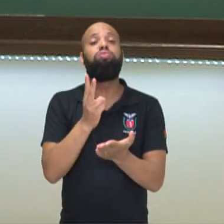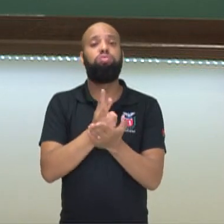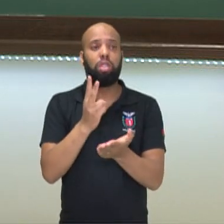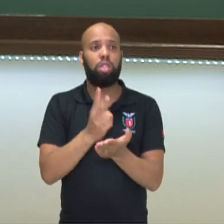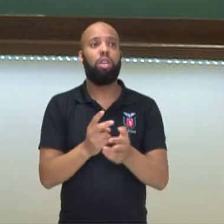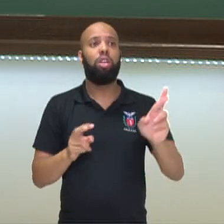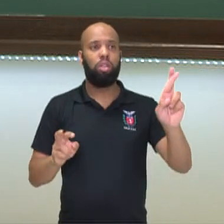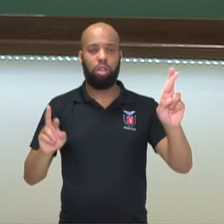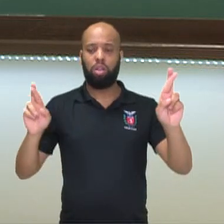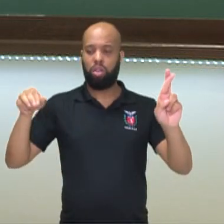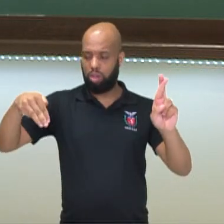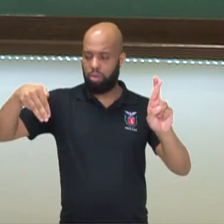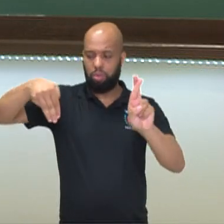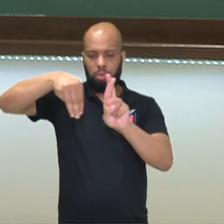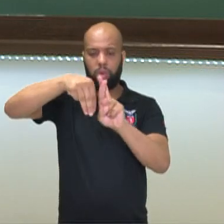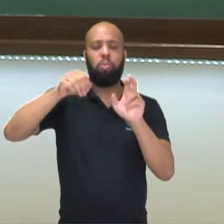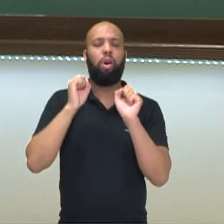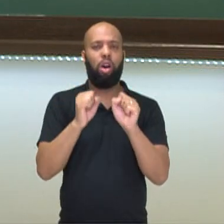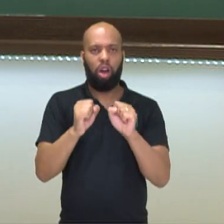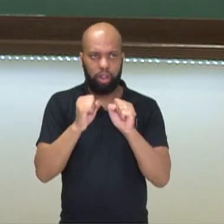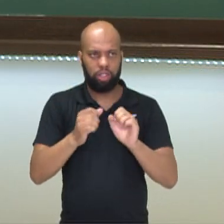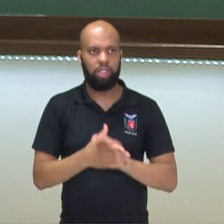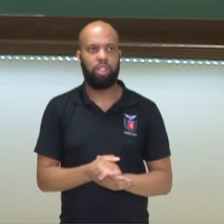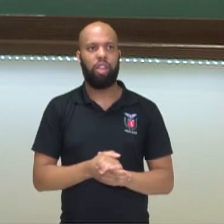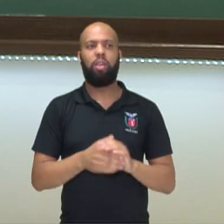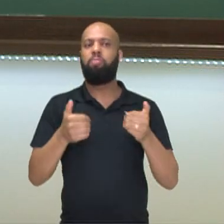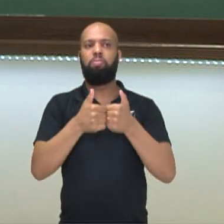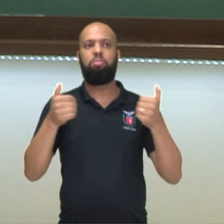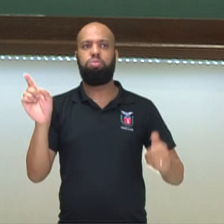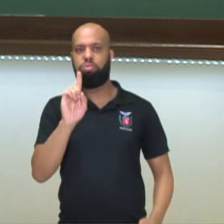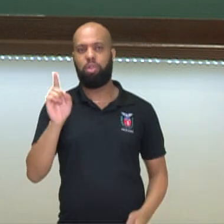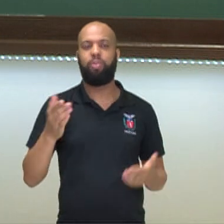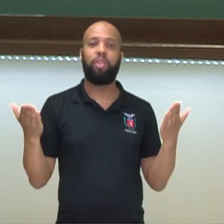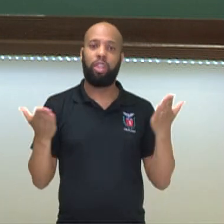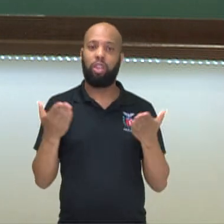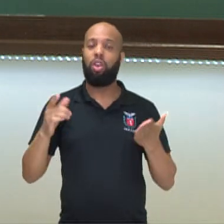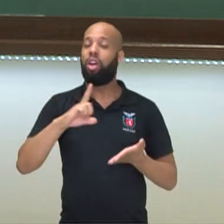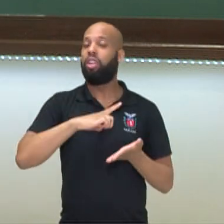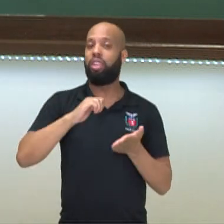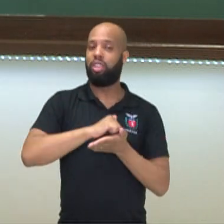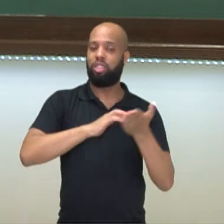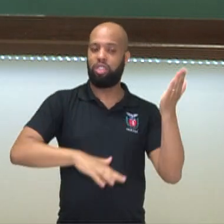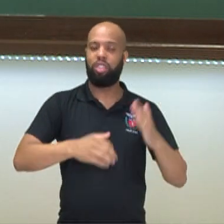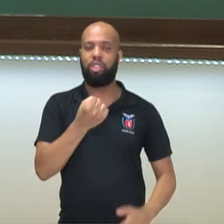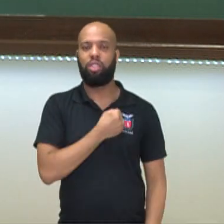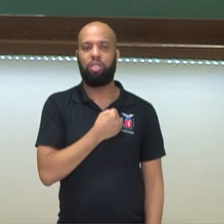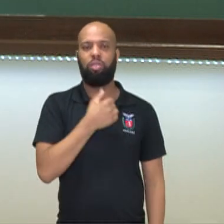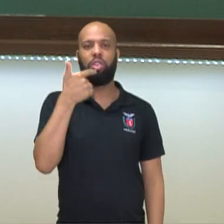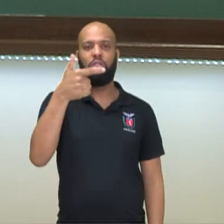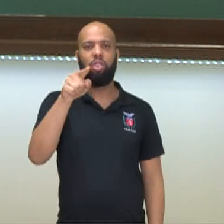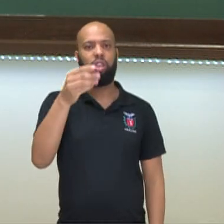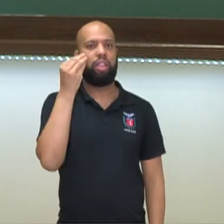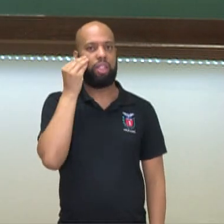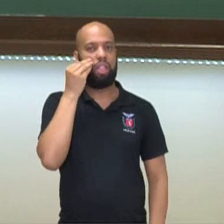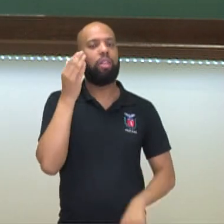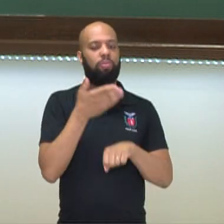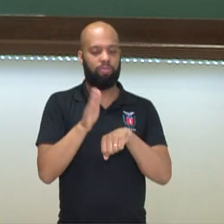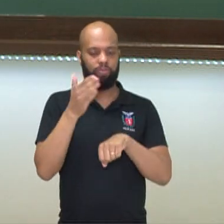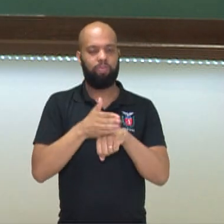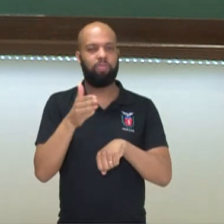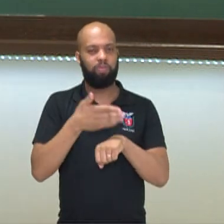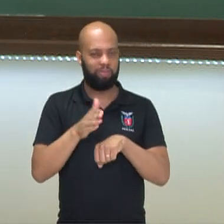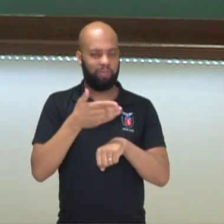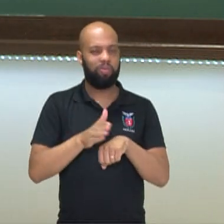não! Juntinho, não separa não, moçada. E agora, vamos ver como é que vocês estão?